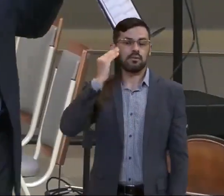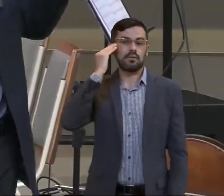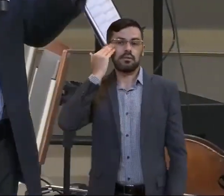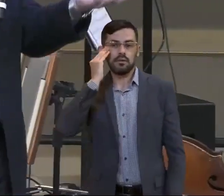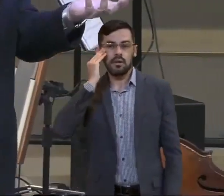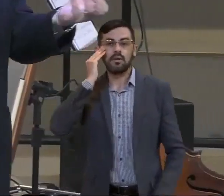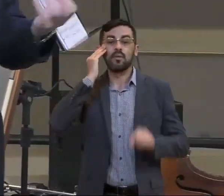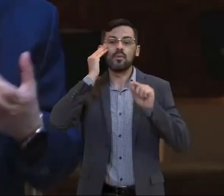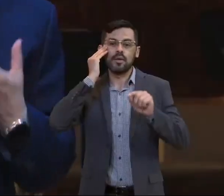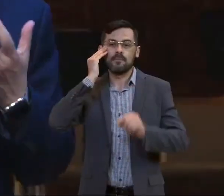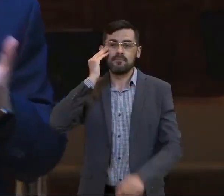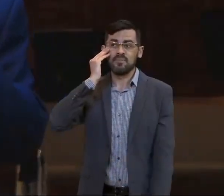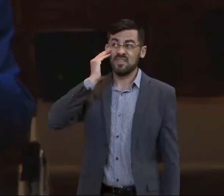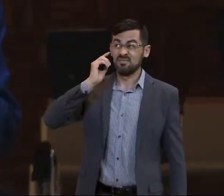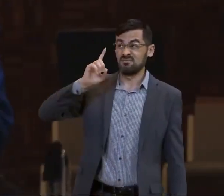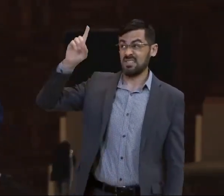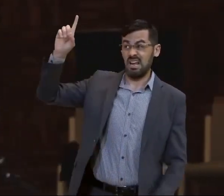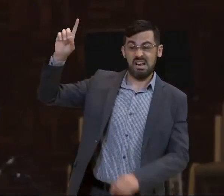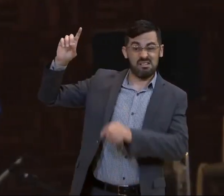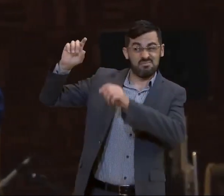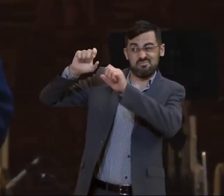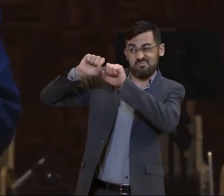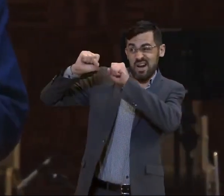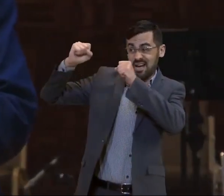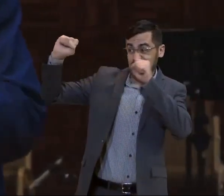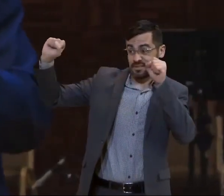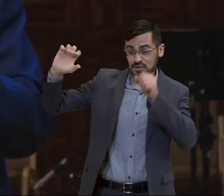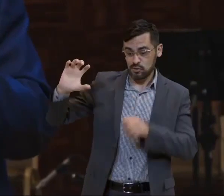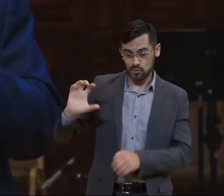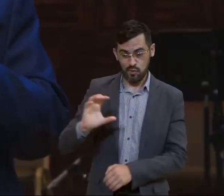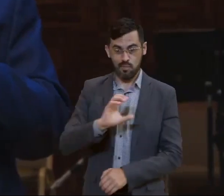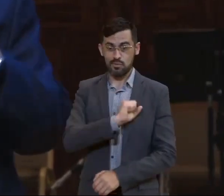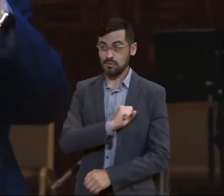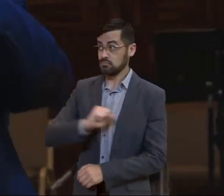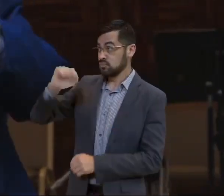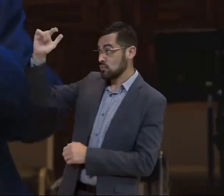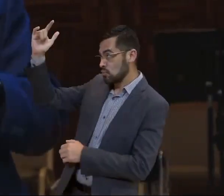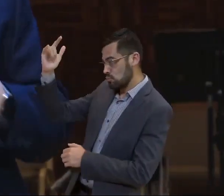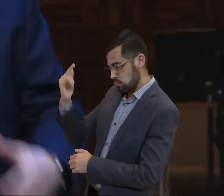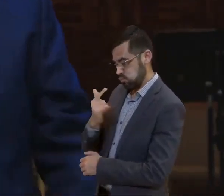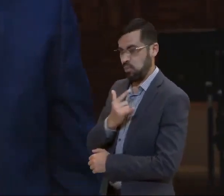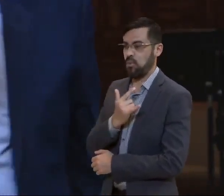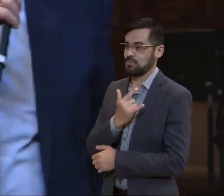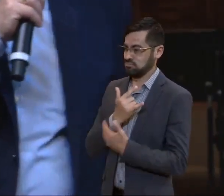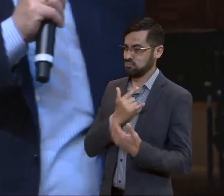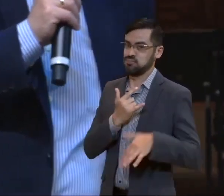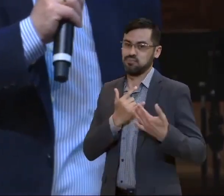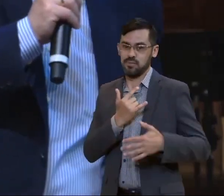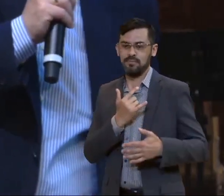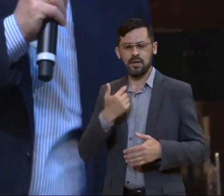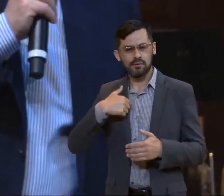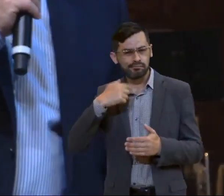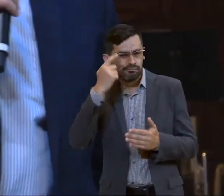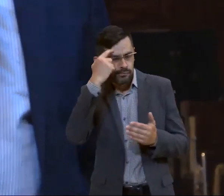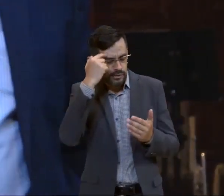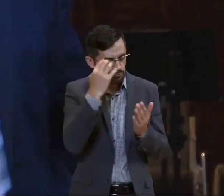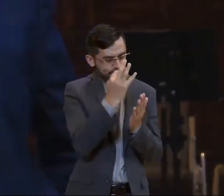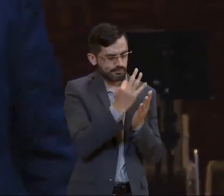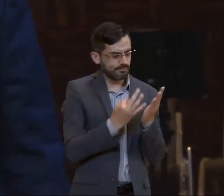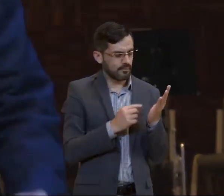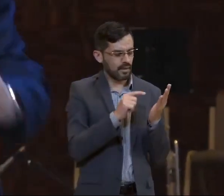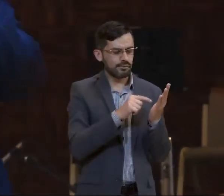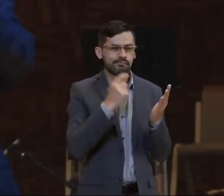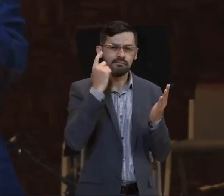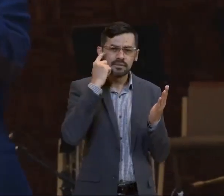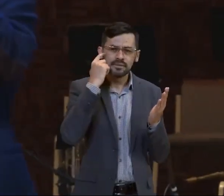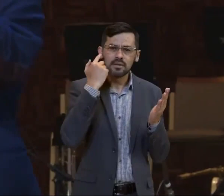a grandeza do amor de Deus por nós. Quando eu estava meditando nesse texto, eu fiquei